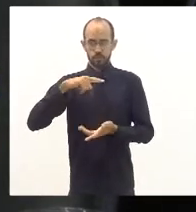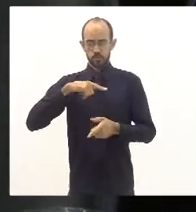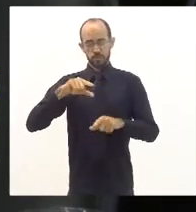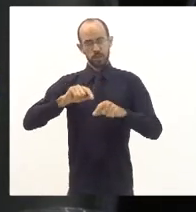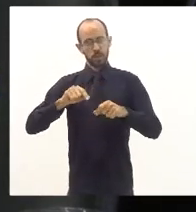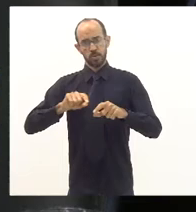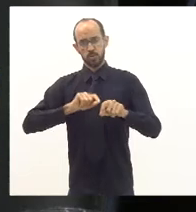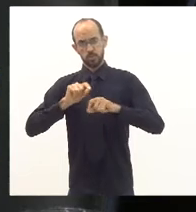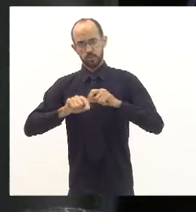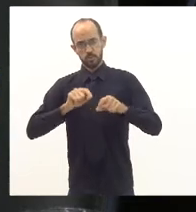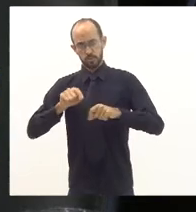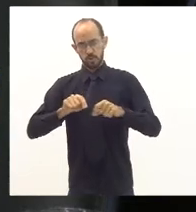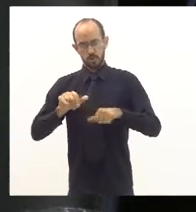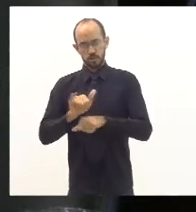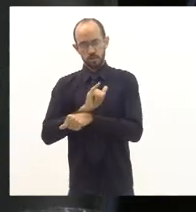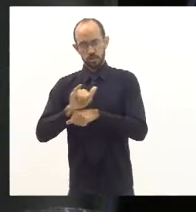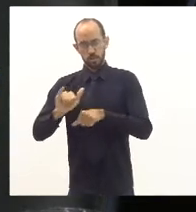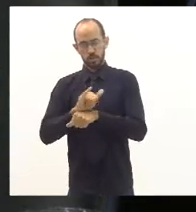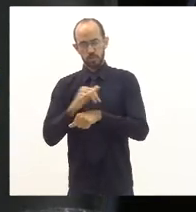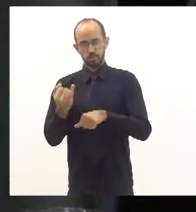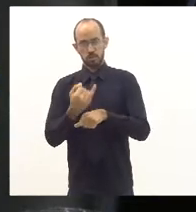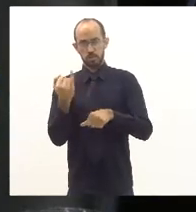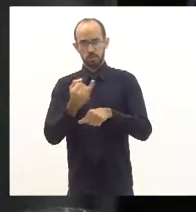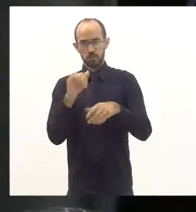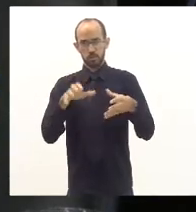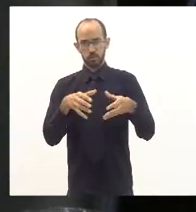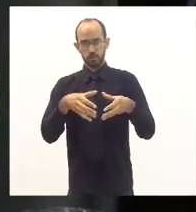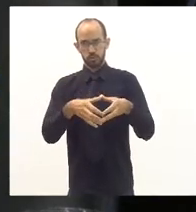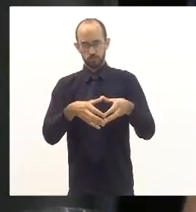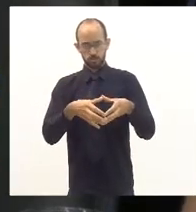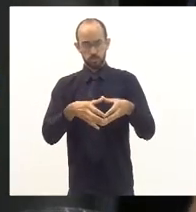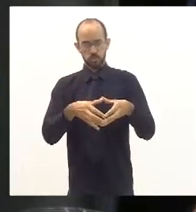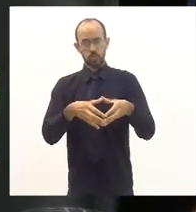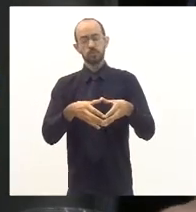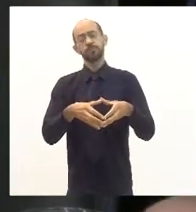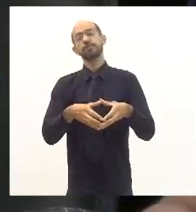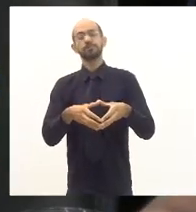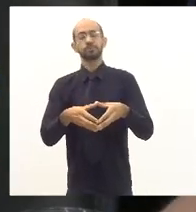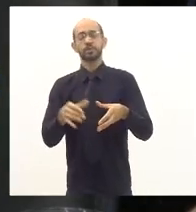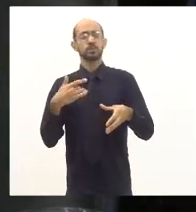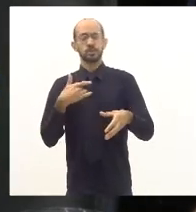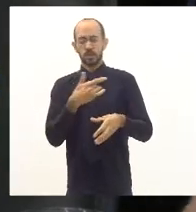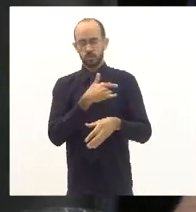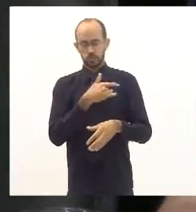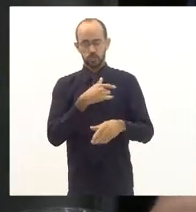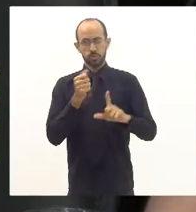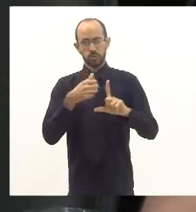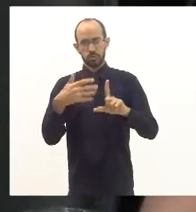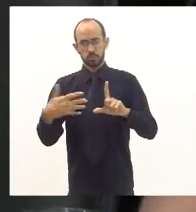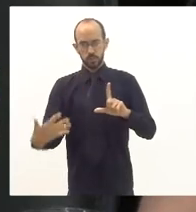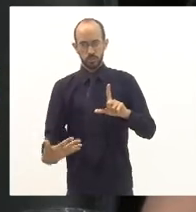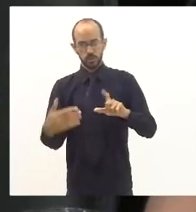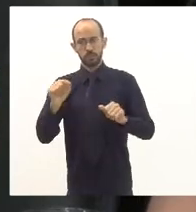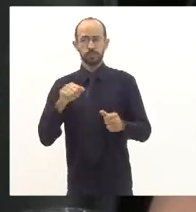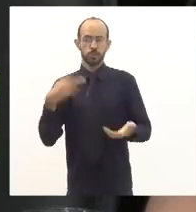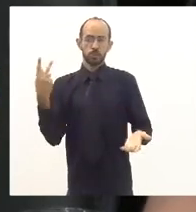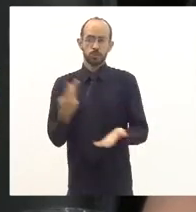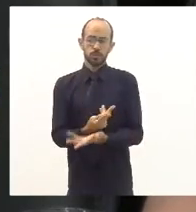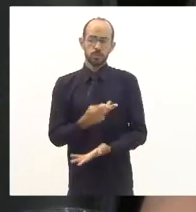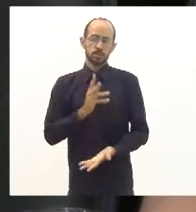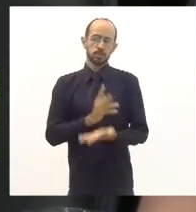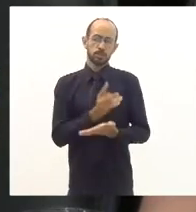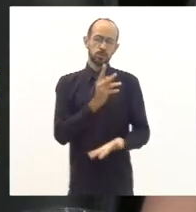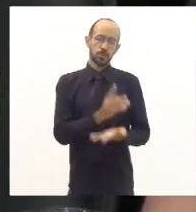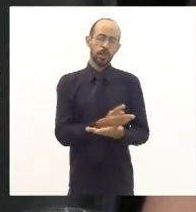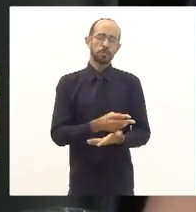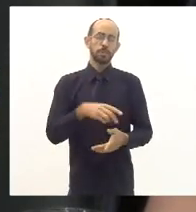aberta importante para esse grupo, que é o Comitê de Saúde LGBT, dentro da Secretaria Estadual de Saúde, que acontece toda a última